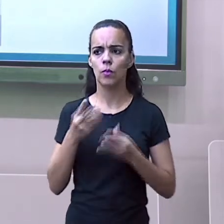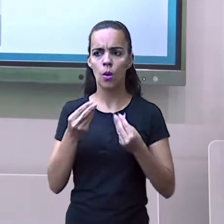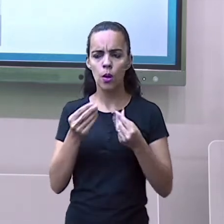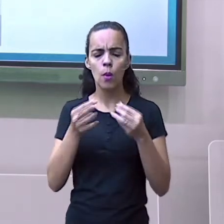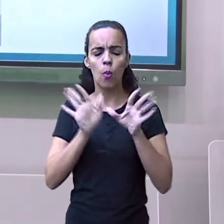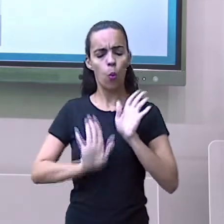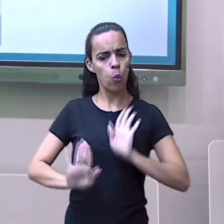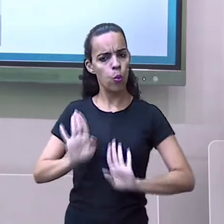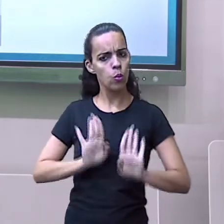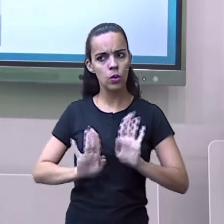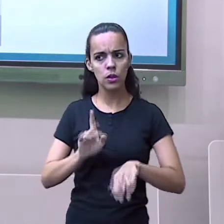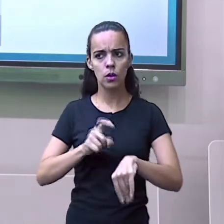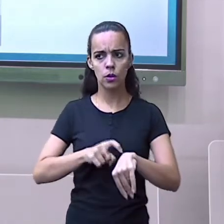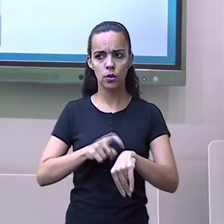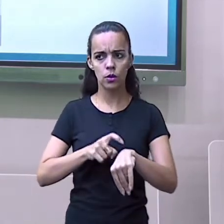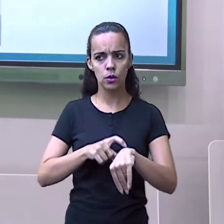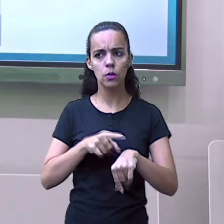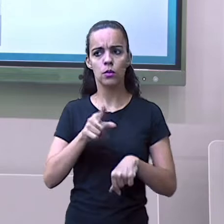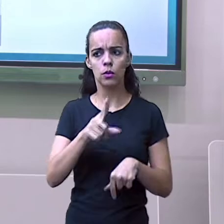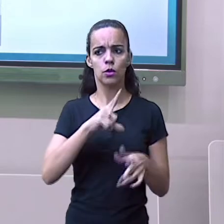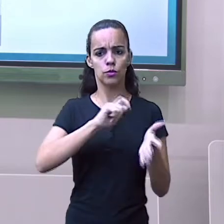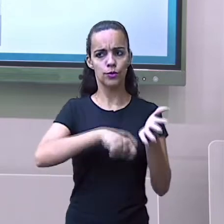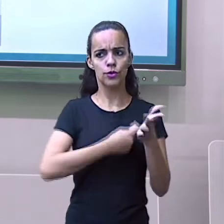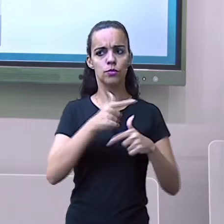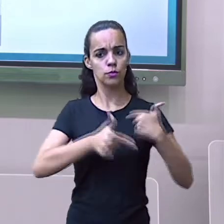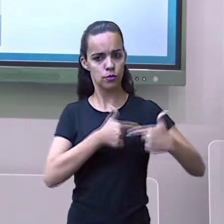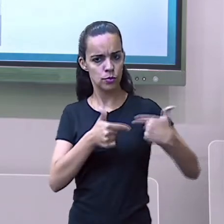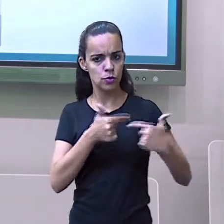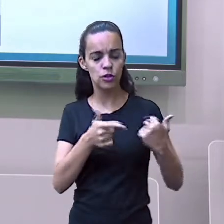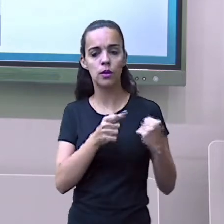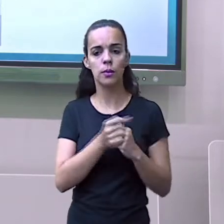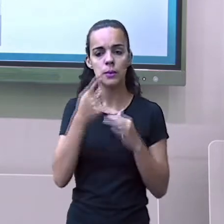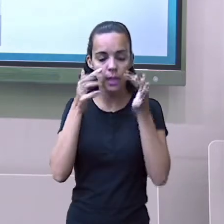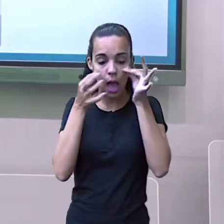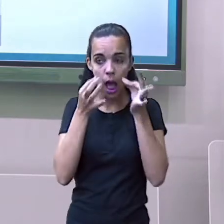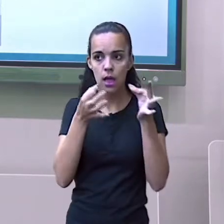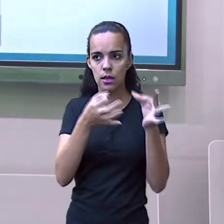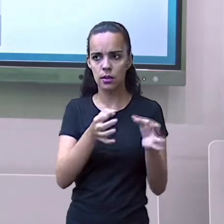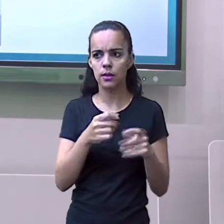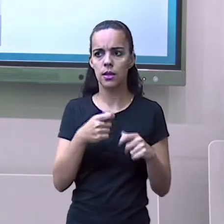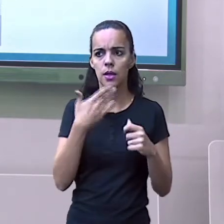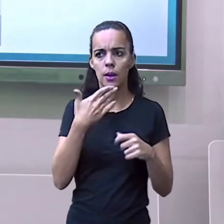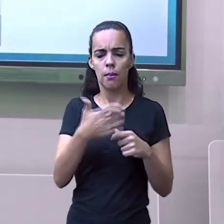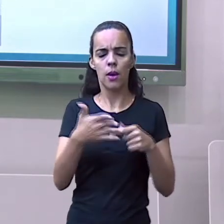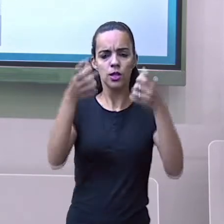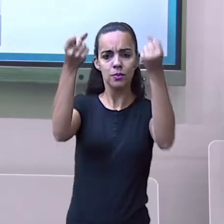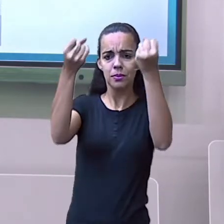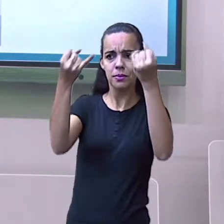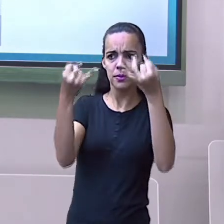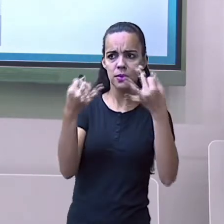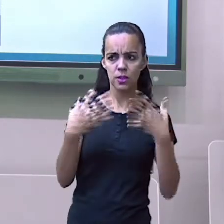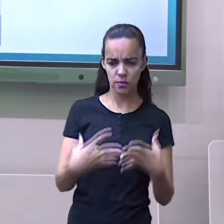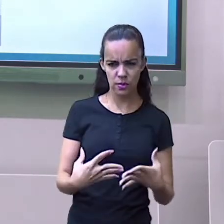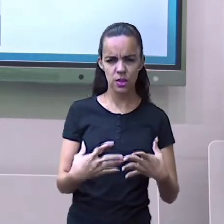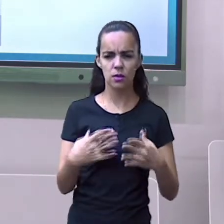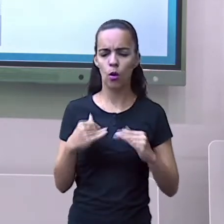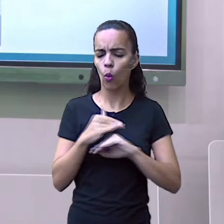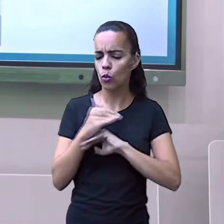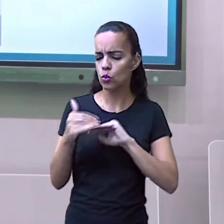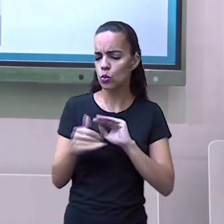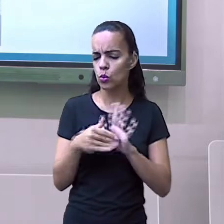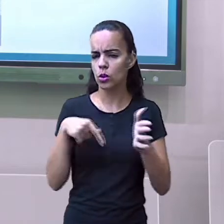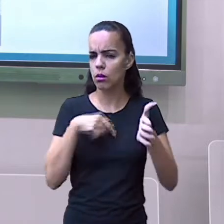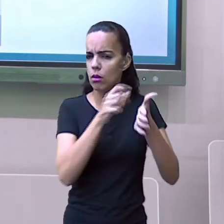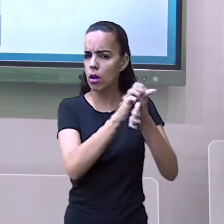muito cuidado ao contratarem certos tipos de serviço. Peguem primeiro uma explicação prévia daquele